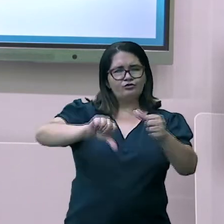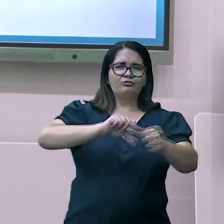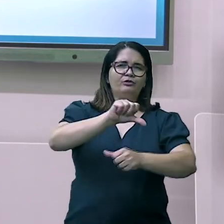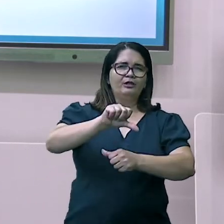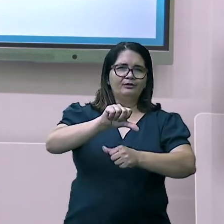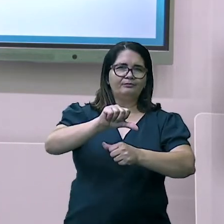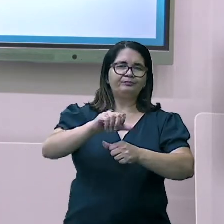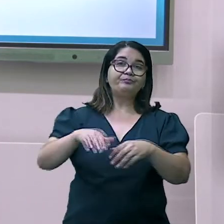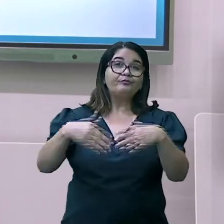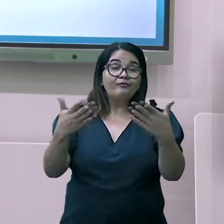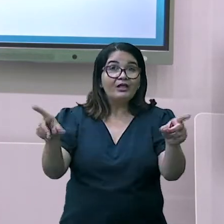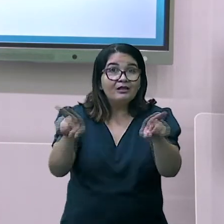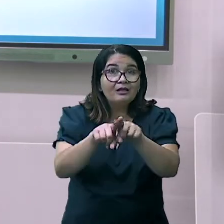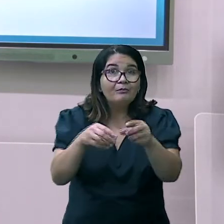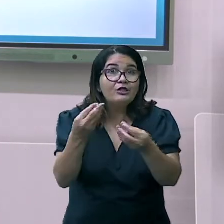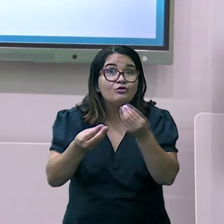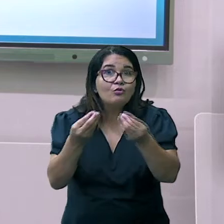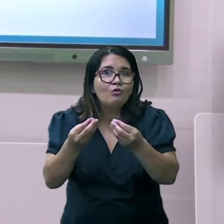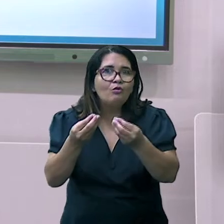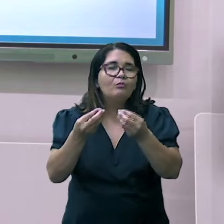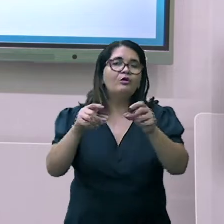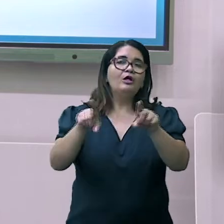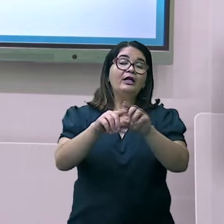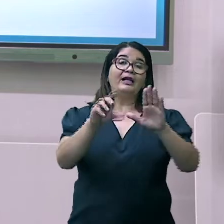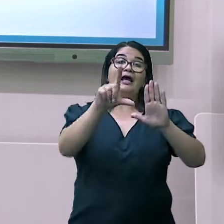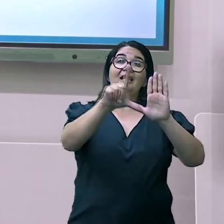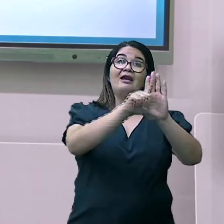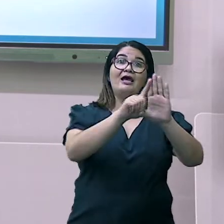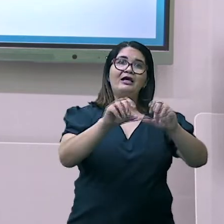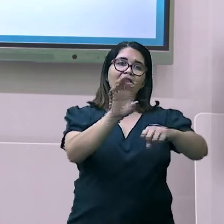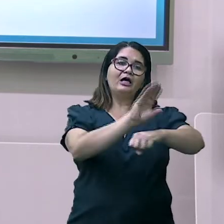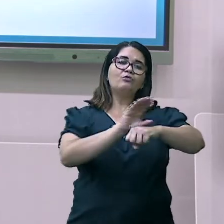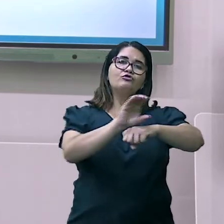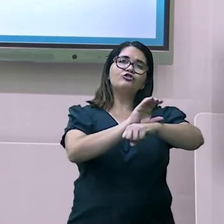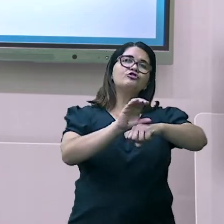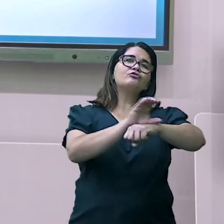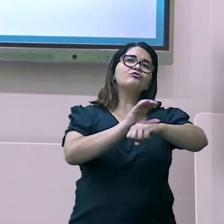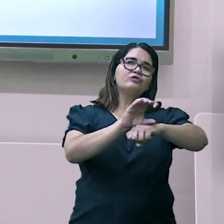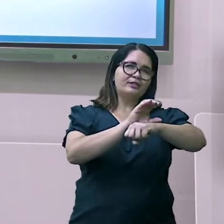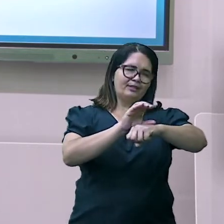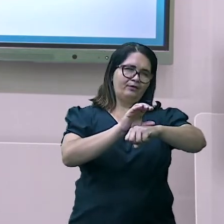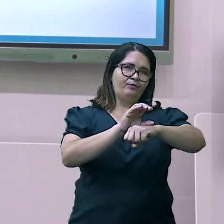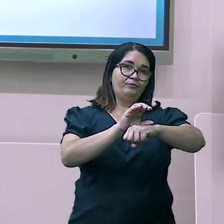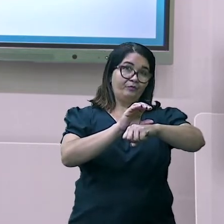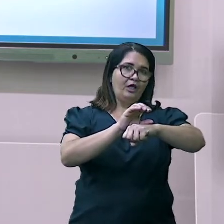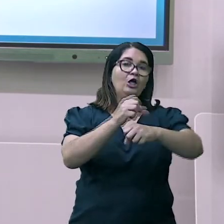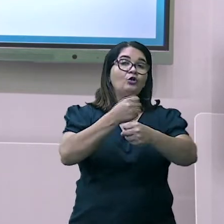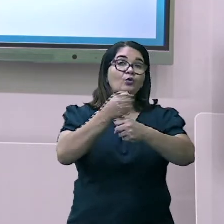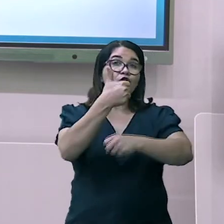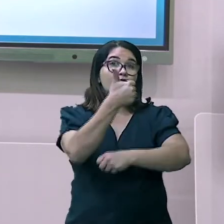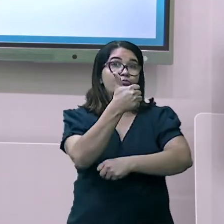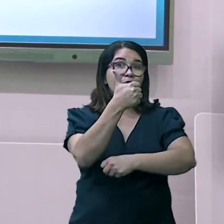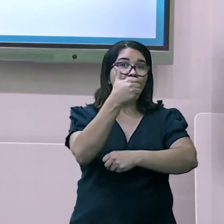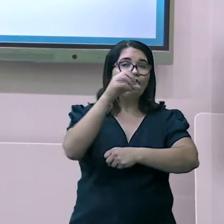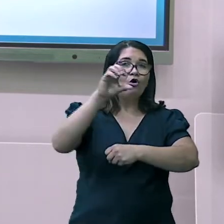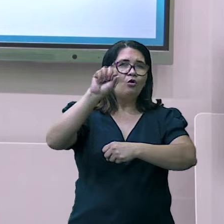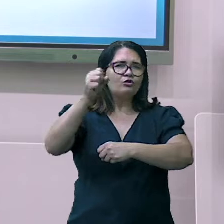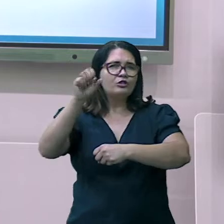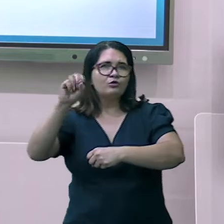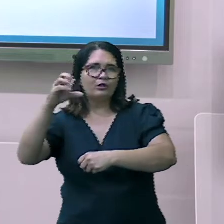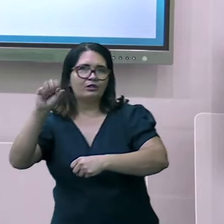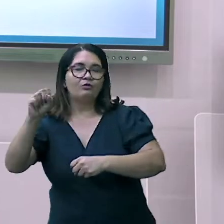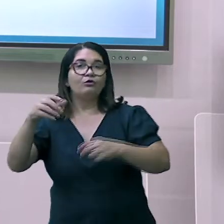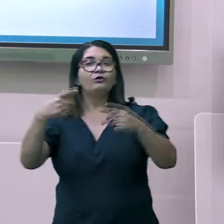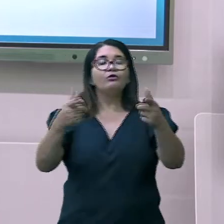1988, quando a nova Constituição brasileira reconheceu o direito à posse territorial tradicionalmente